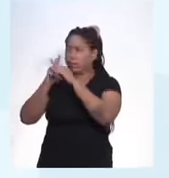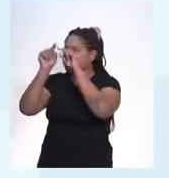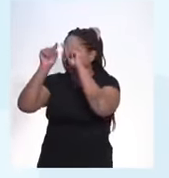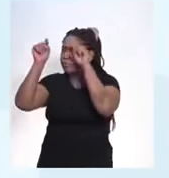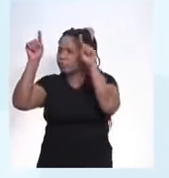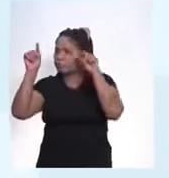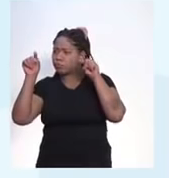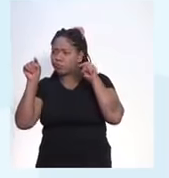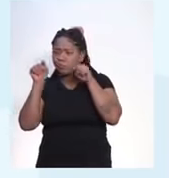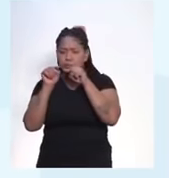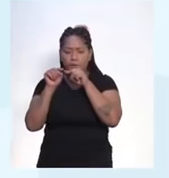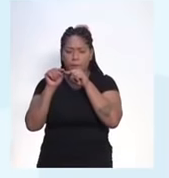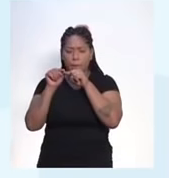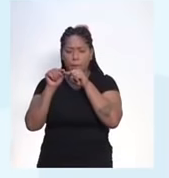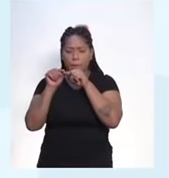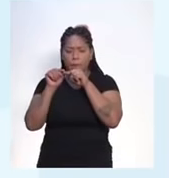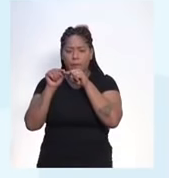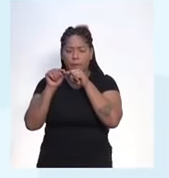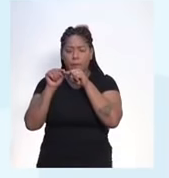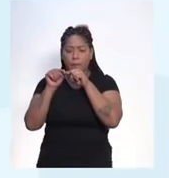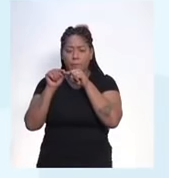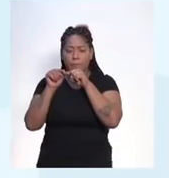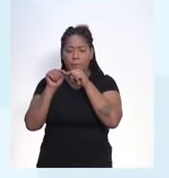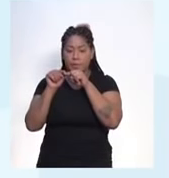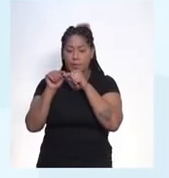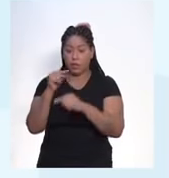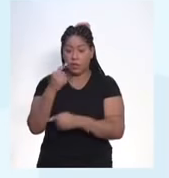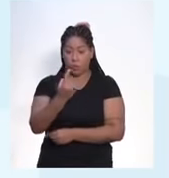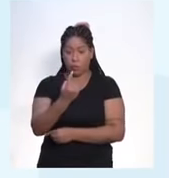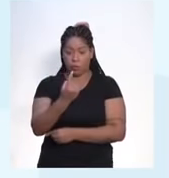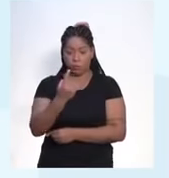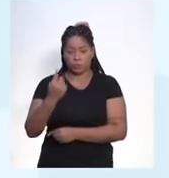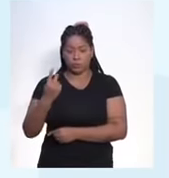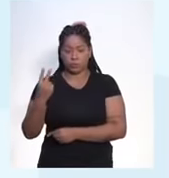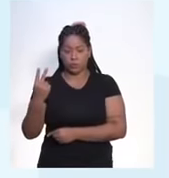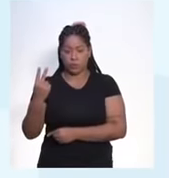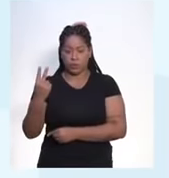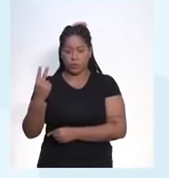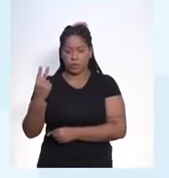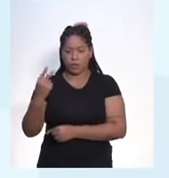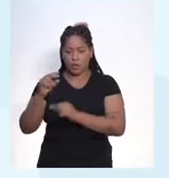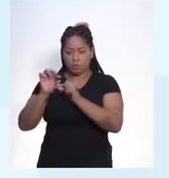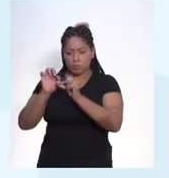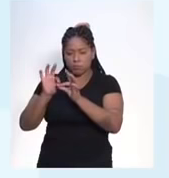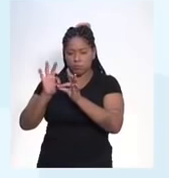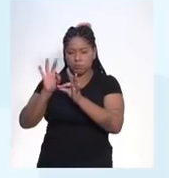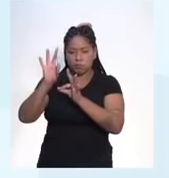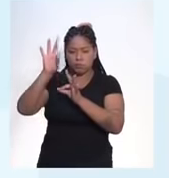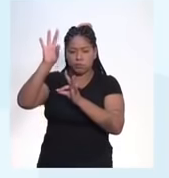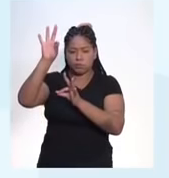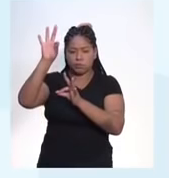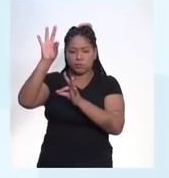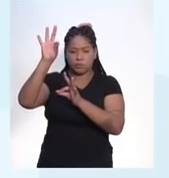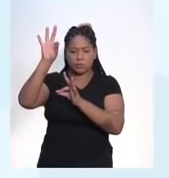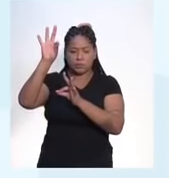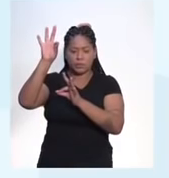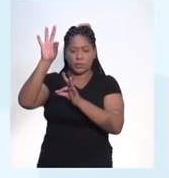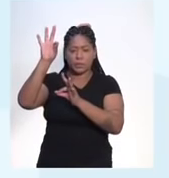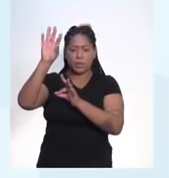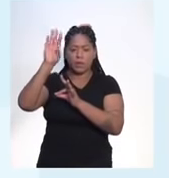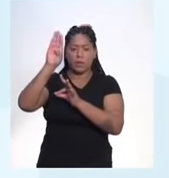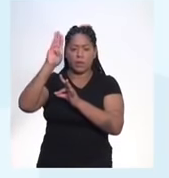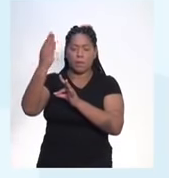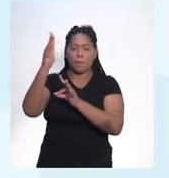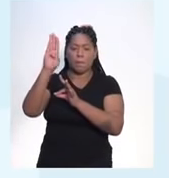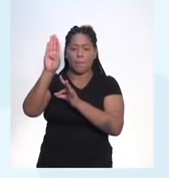anterior então eu tenho no caso aqui ó 1 e 2 que esse ponto a eu vou ter aqui no